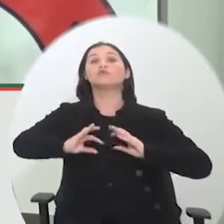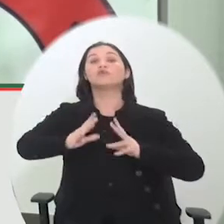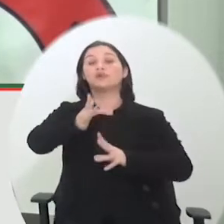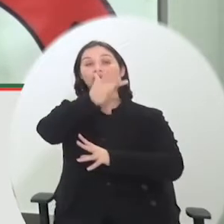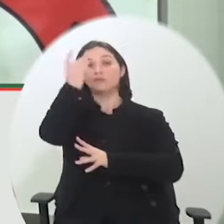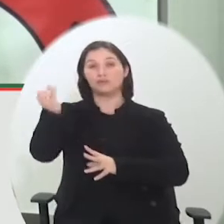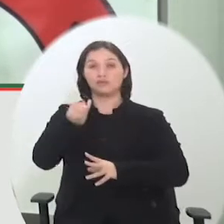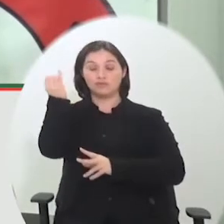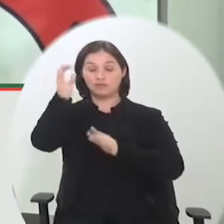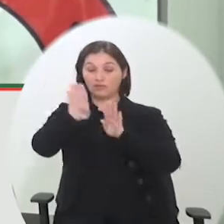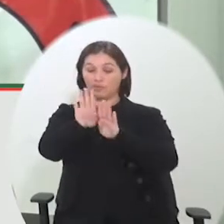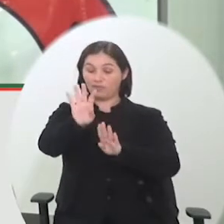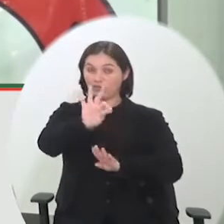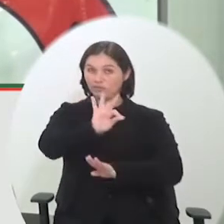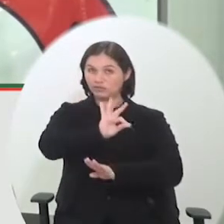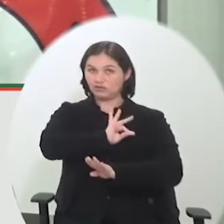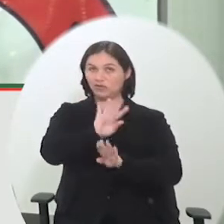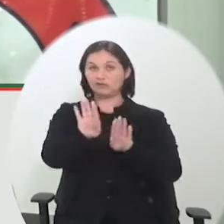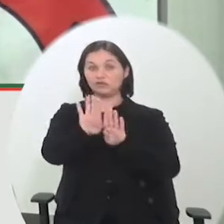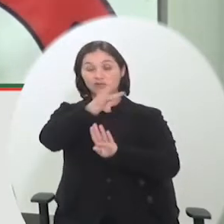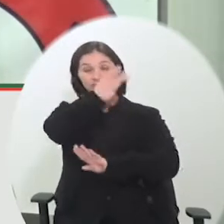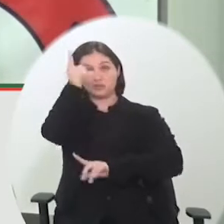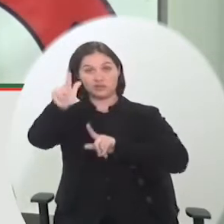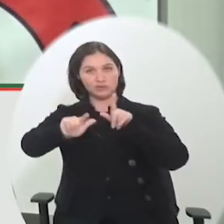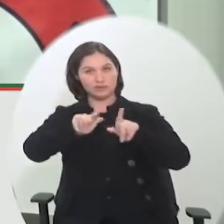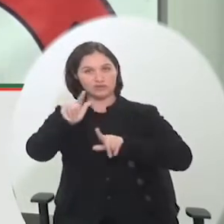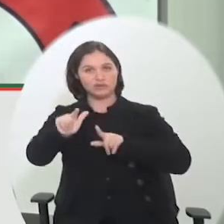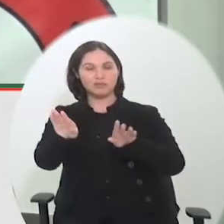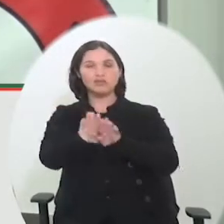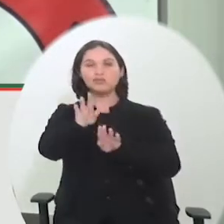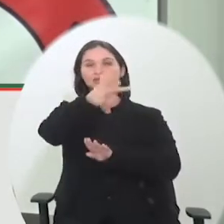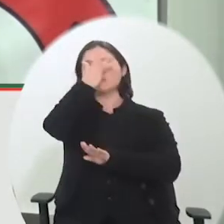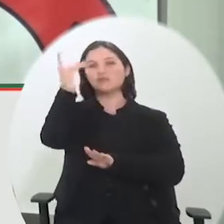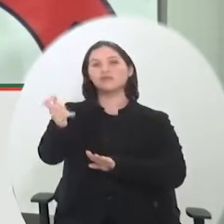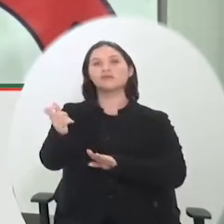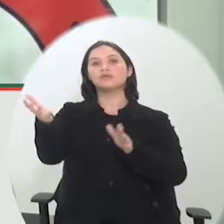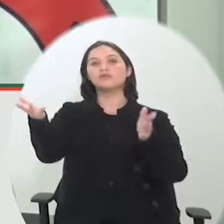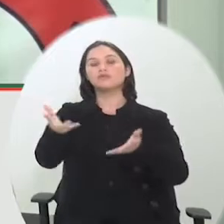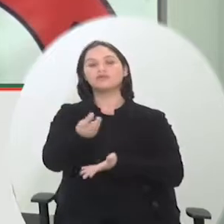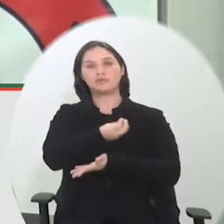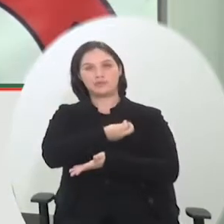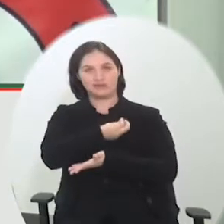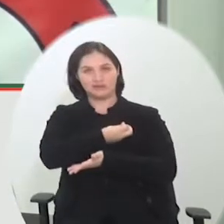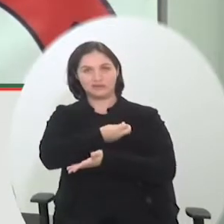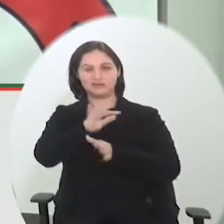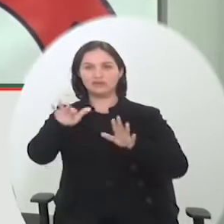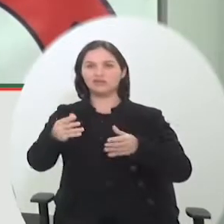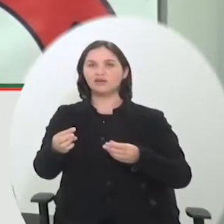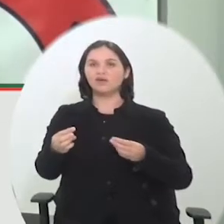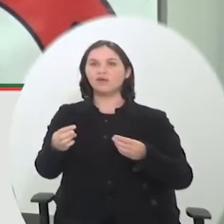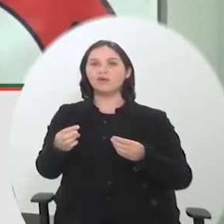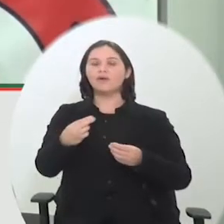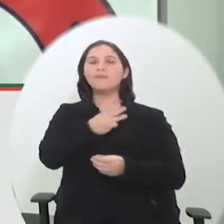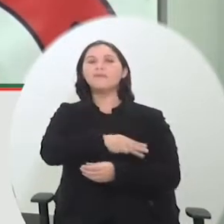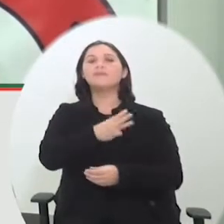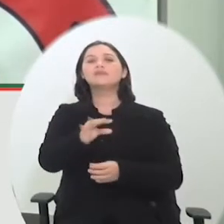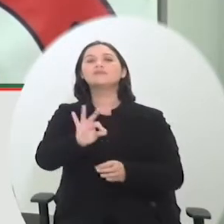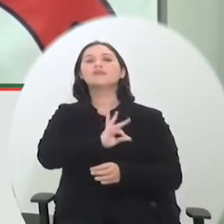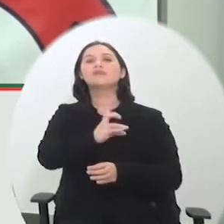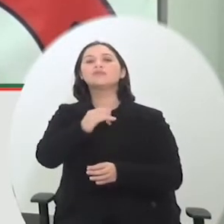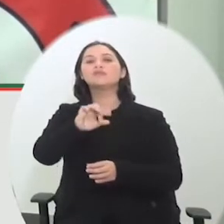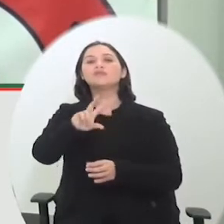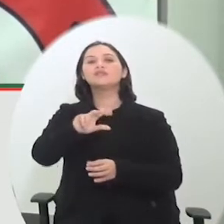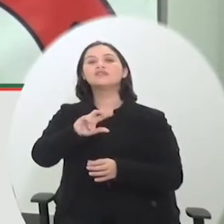policiais, servidores e a sociedade que nos prestigia nesta noite. A missão da Polícia Civil é contribuir para a harmonia